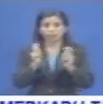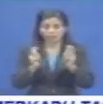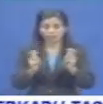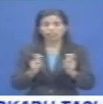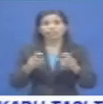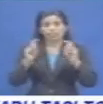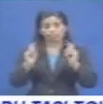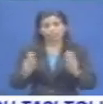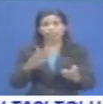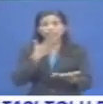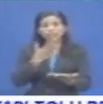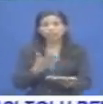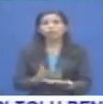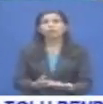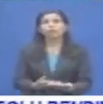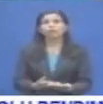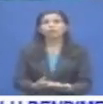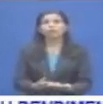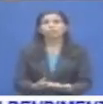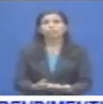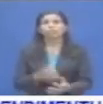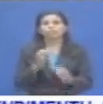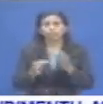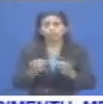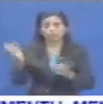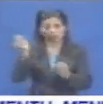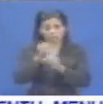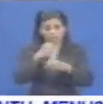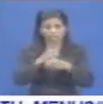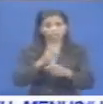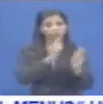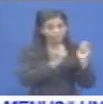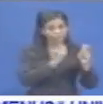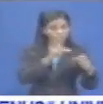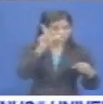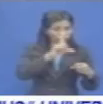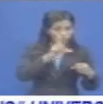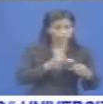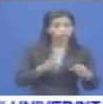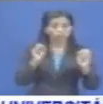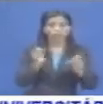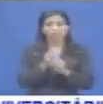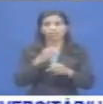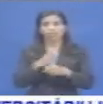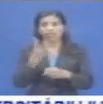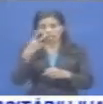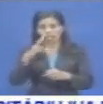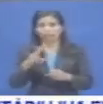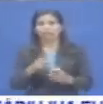normal, mas que sei bahalo teste e a laboratório rode haré resultado químico